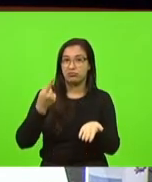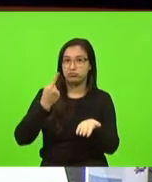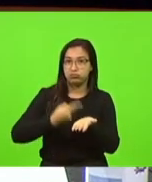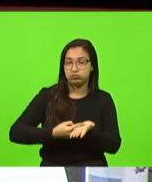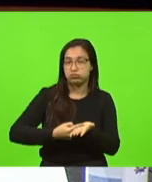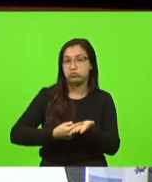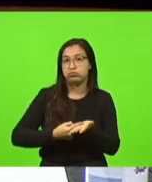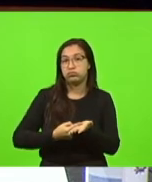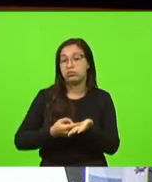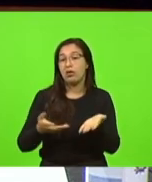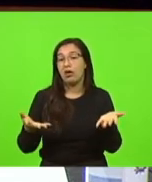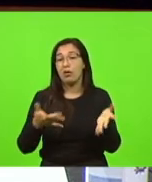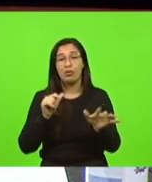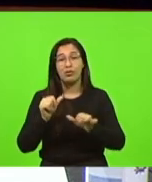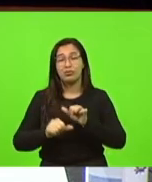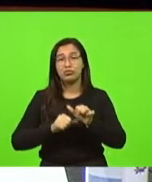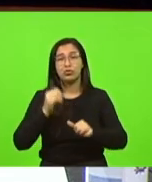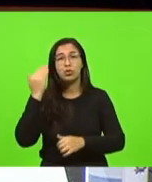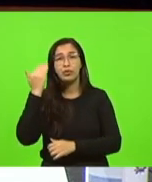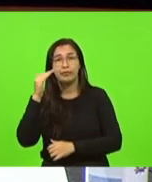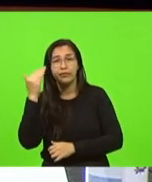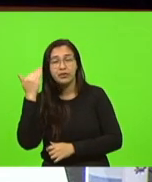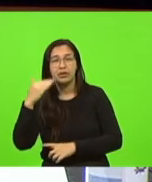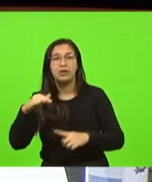entendemos da necessidade de sua